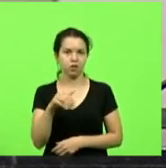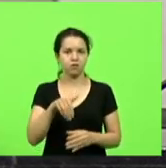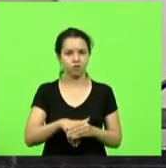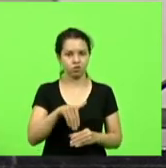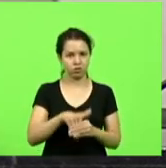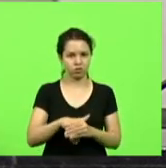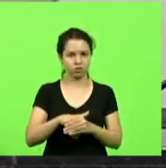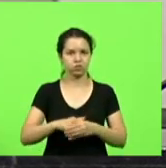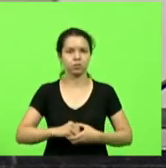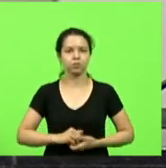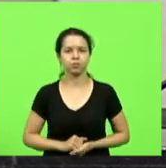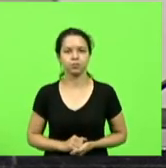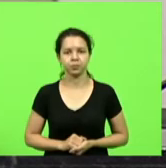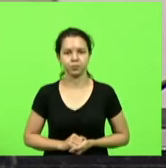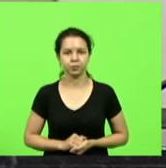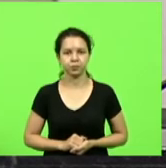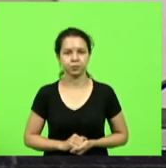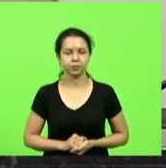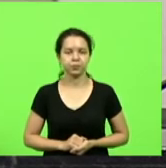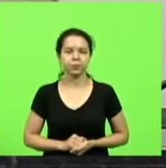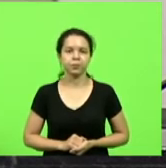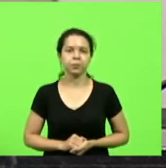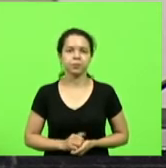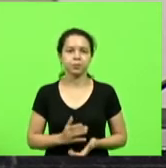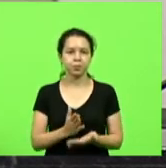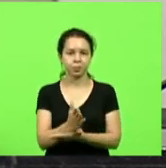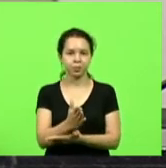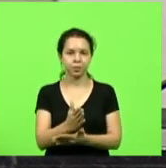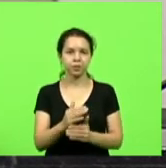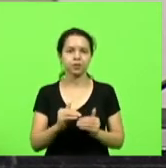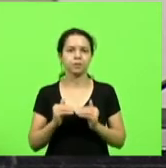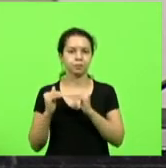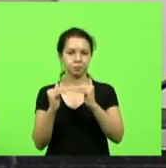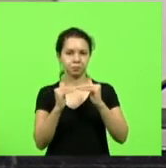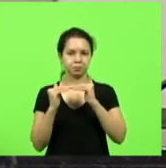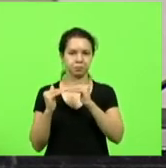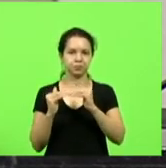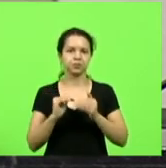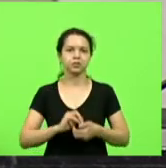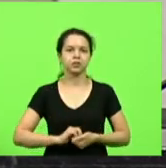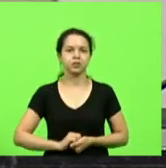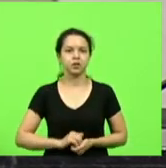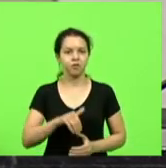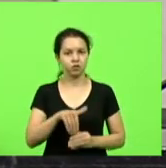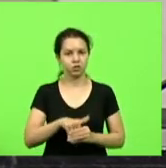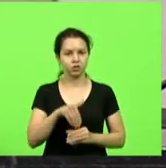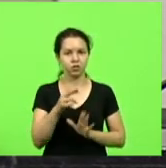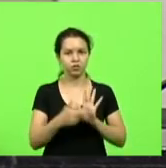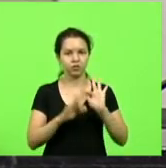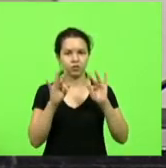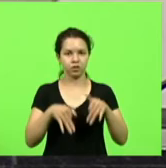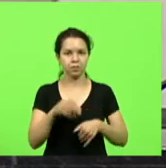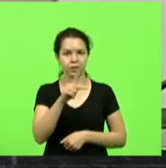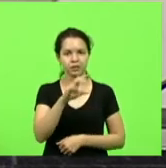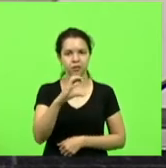deputados que aprovam permaneçam como se encontram. Aprovado por unanimidade. Votação da redação final do